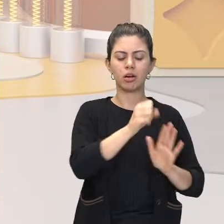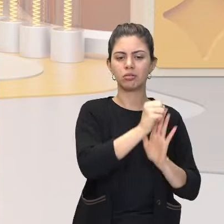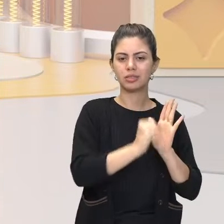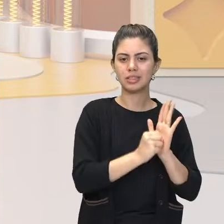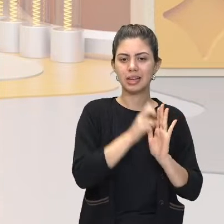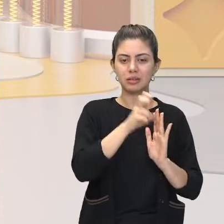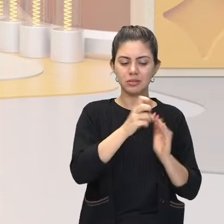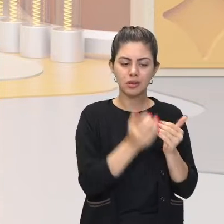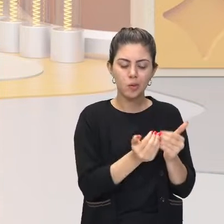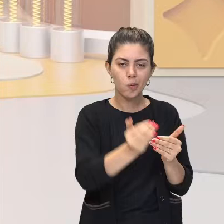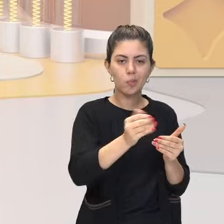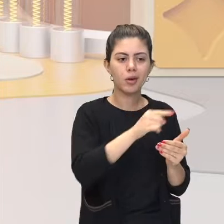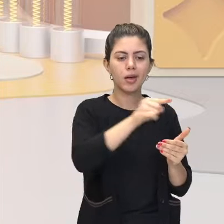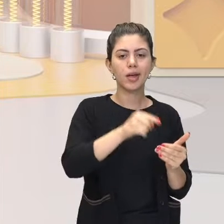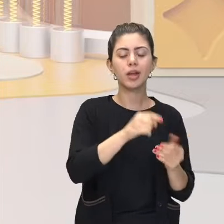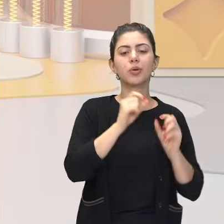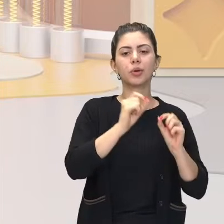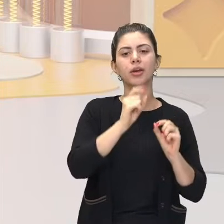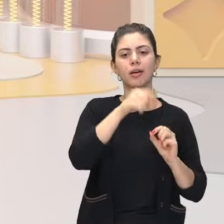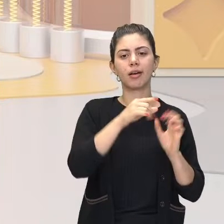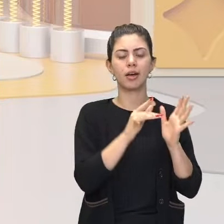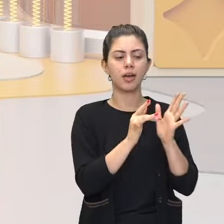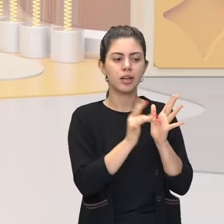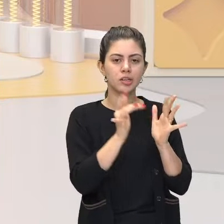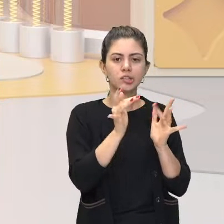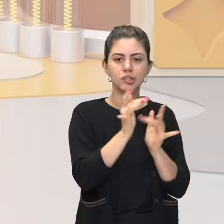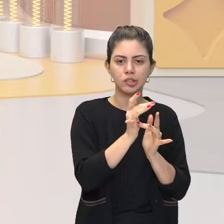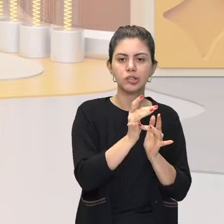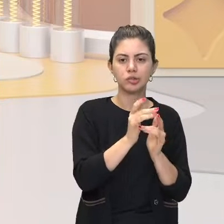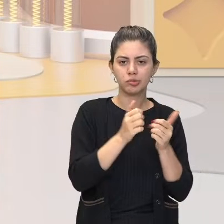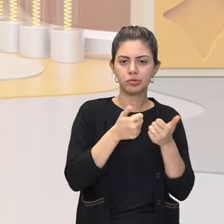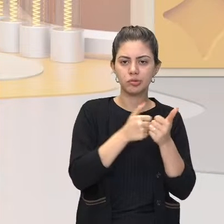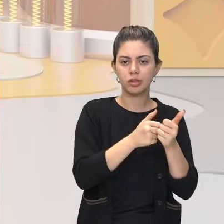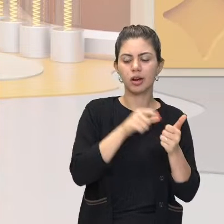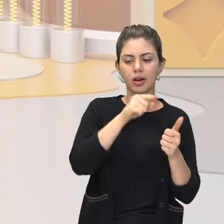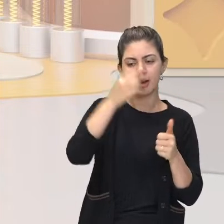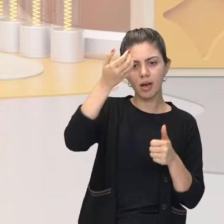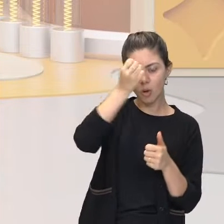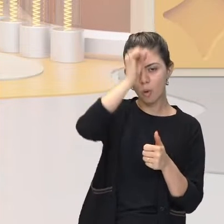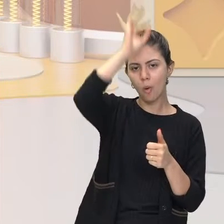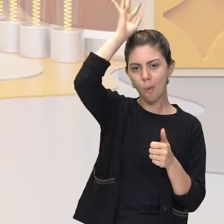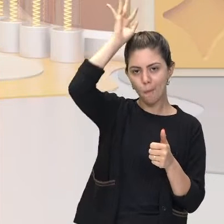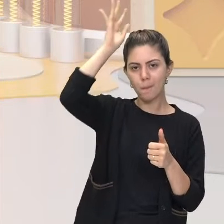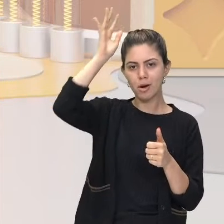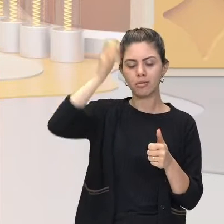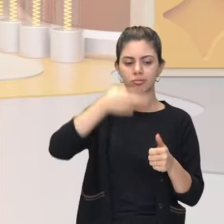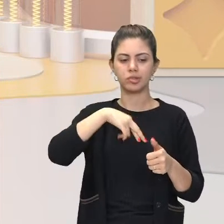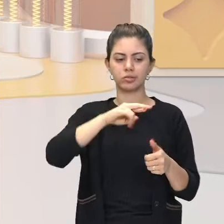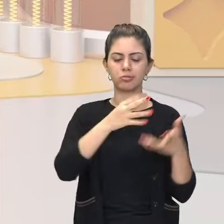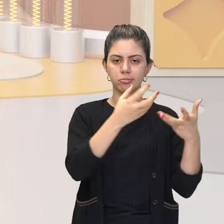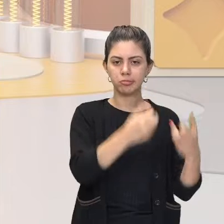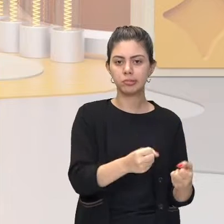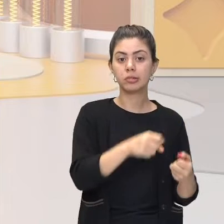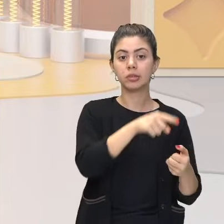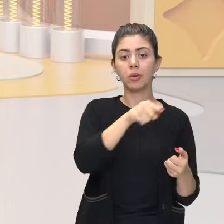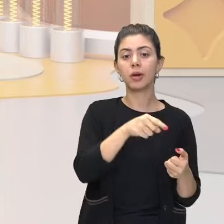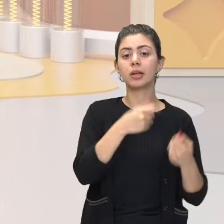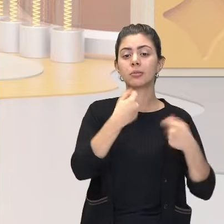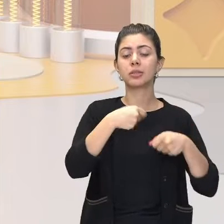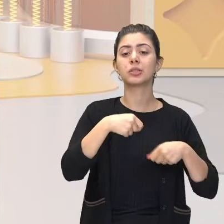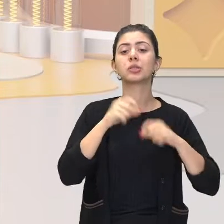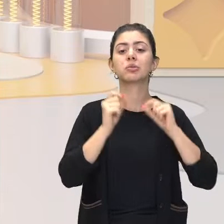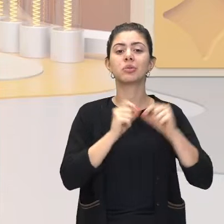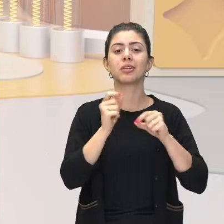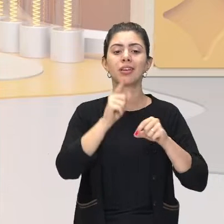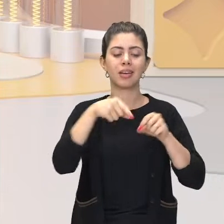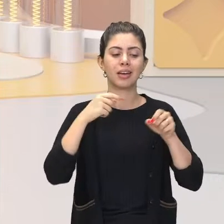tinham adotado o cristianismo sob influência dos romanos, eles foram forçados a recuar para áreas mais